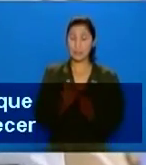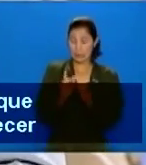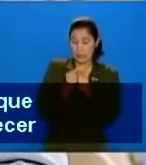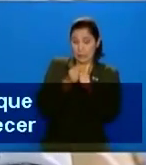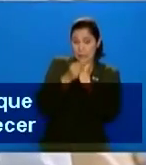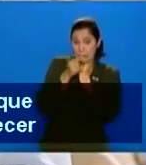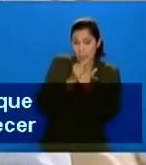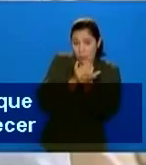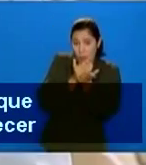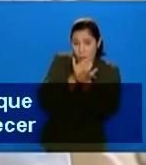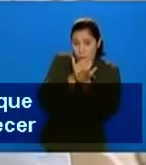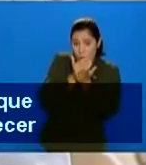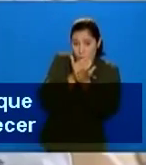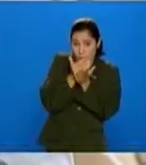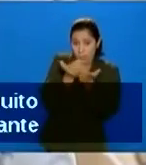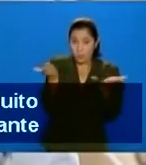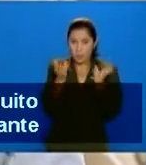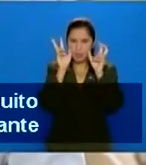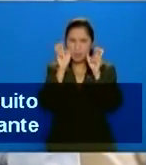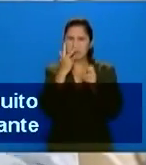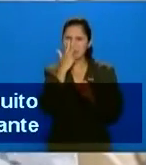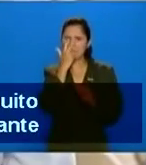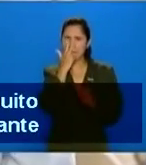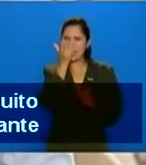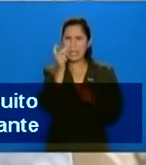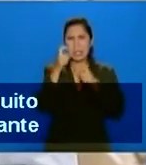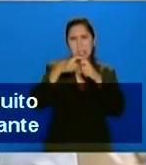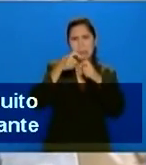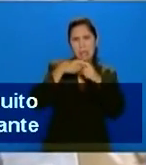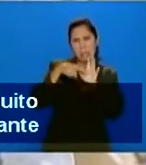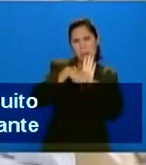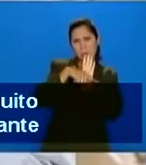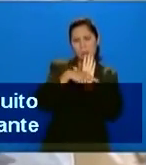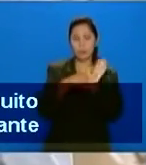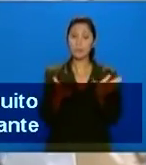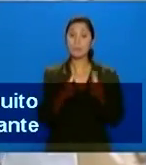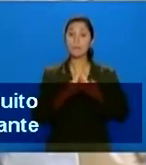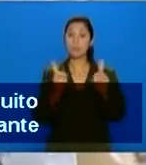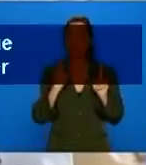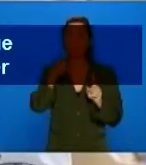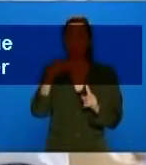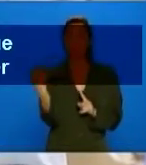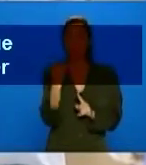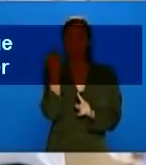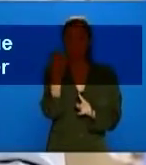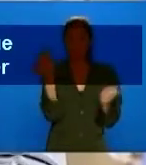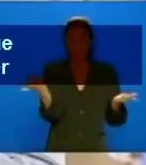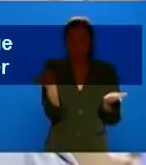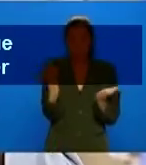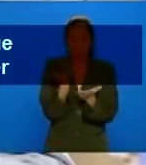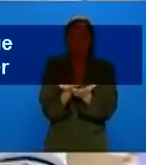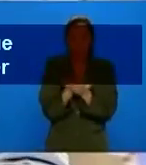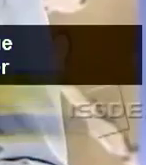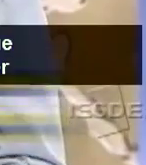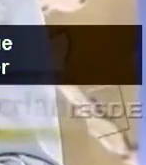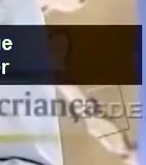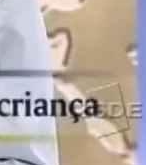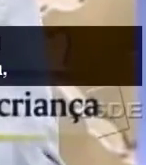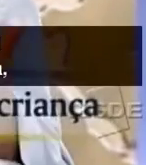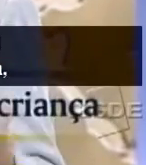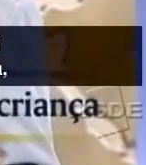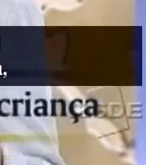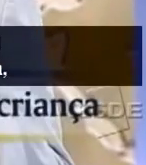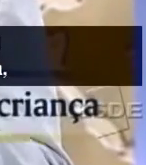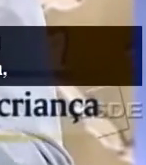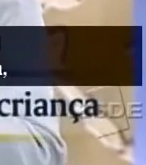Inicialmente, esse assunto que nós estamos tratando pode parecer um assunto muito clínico, muito médico, mas o que é importante para o nosso estudo é que vocês consigam